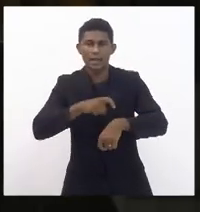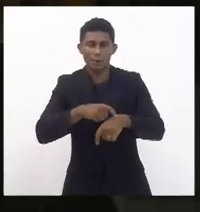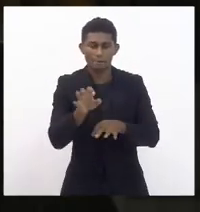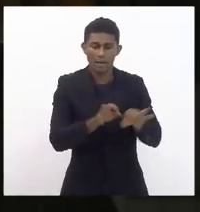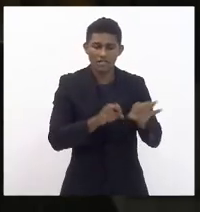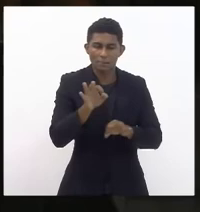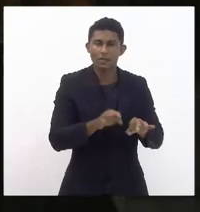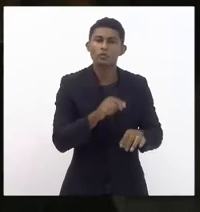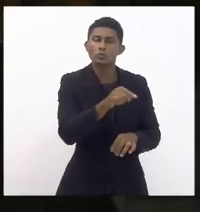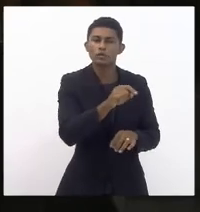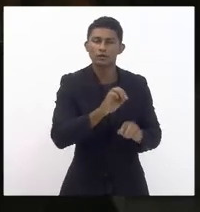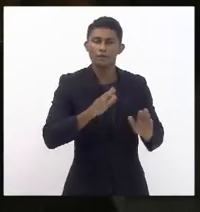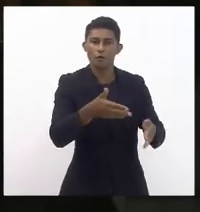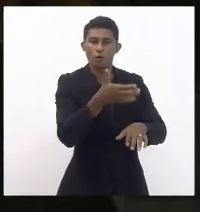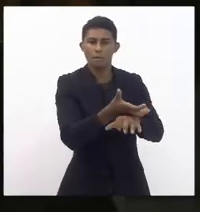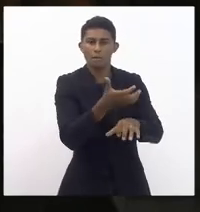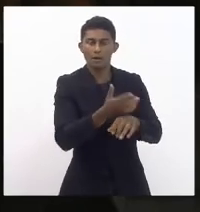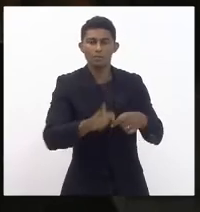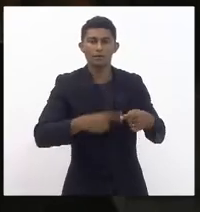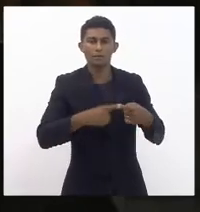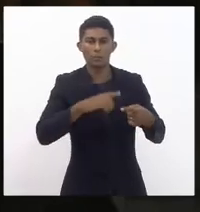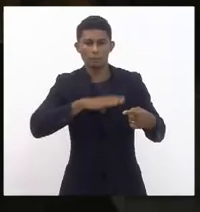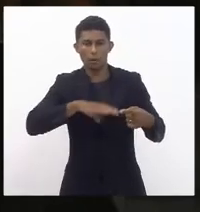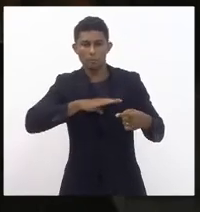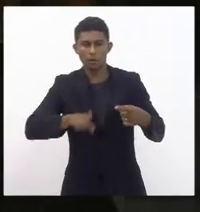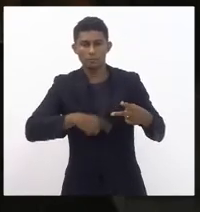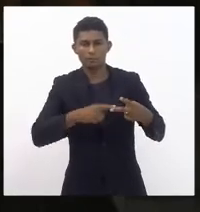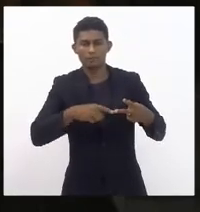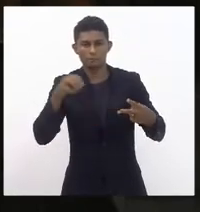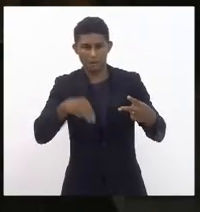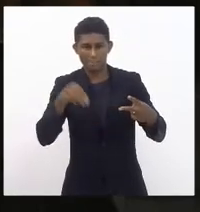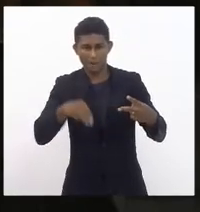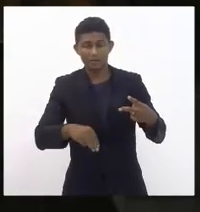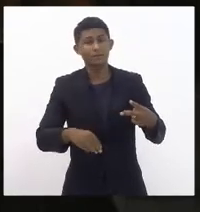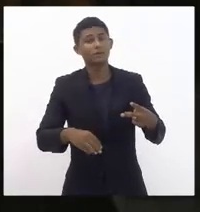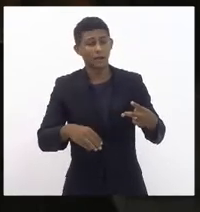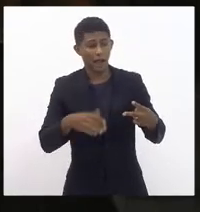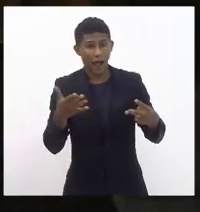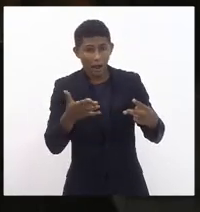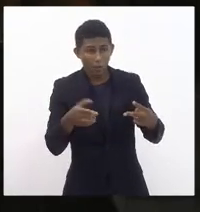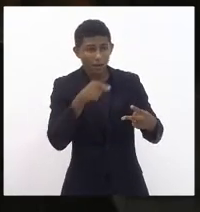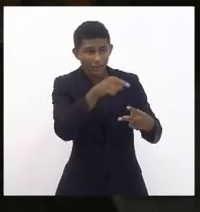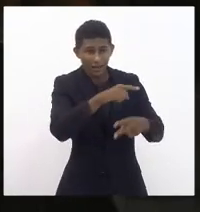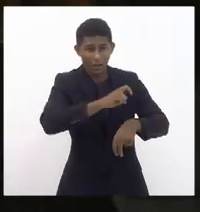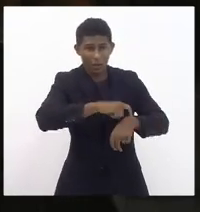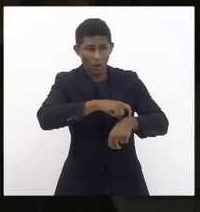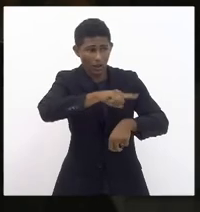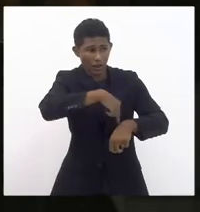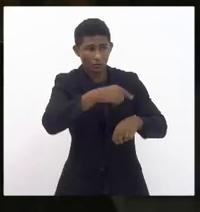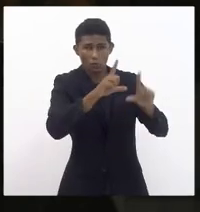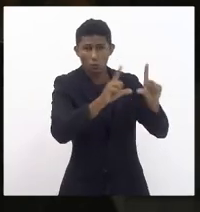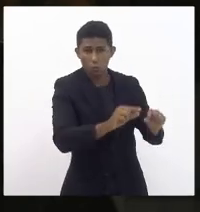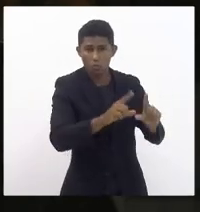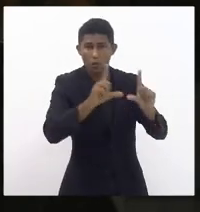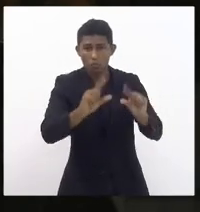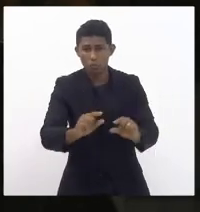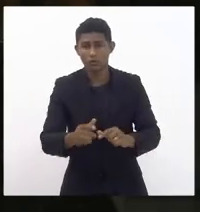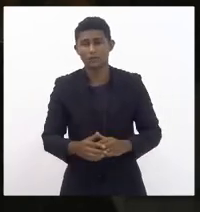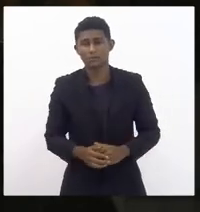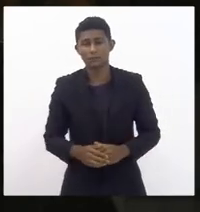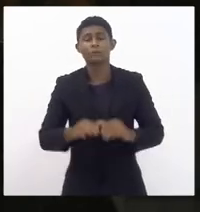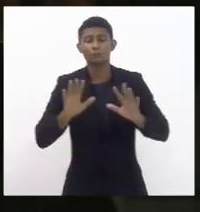de Português e Matemática disciplina justamente estão tendo a sua carga horária reduzida com isso a gente criaria